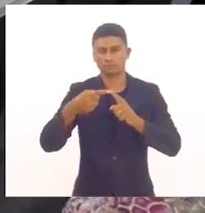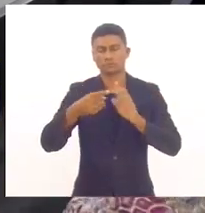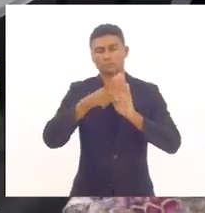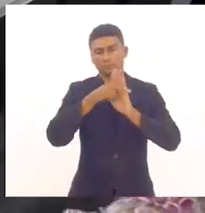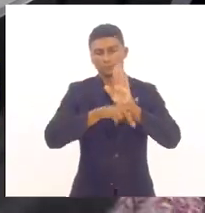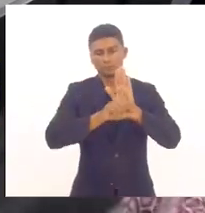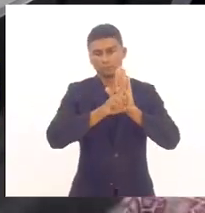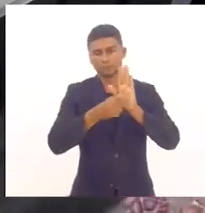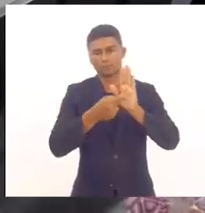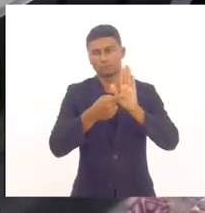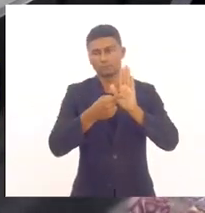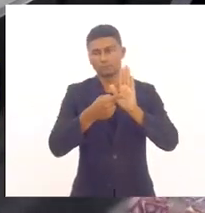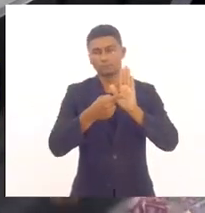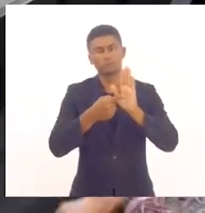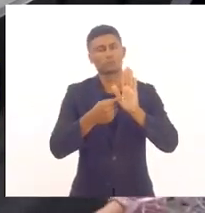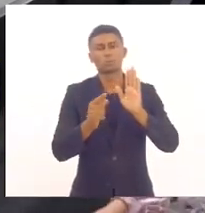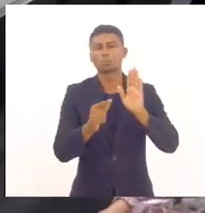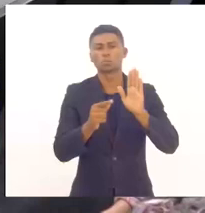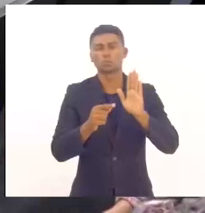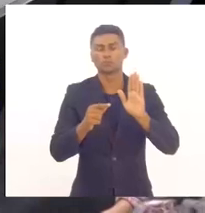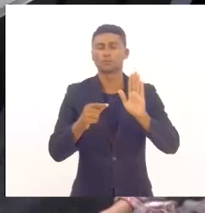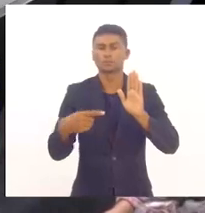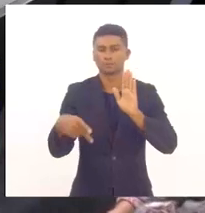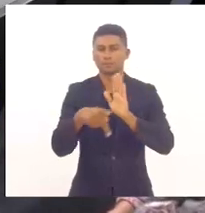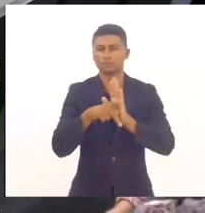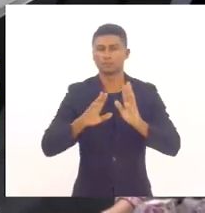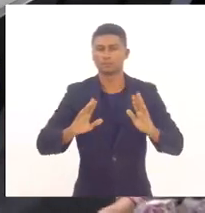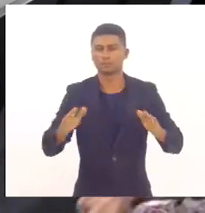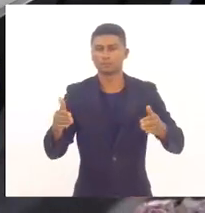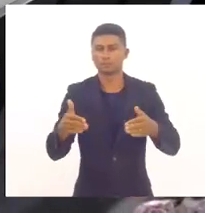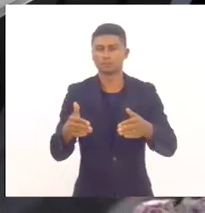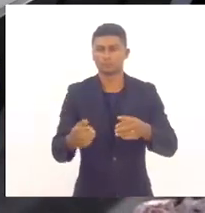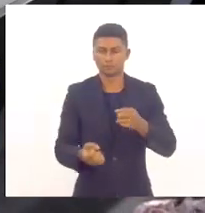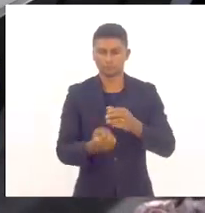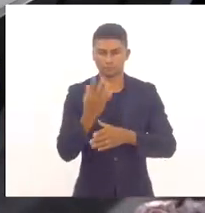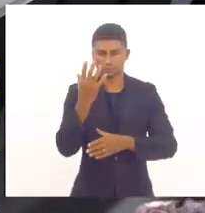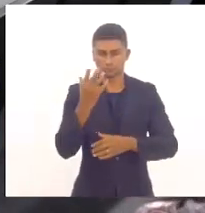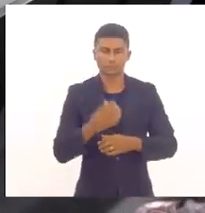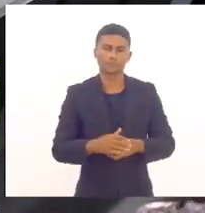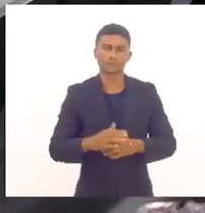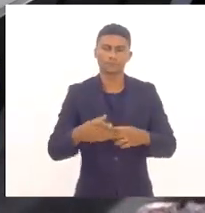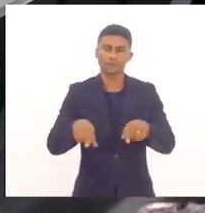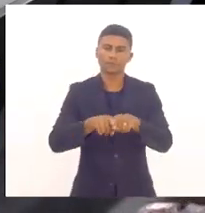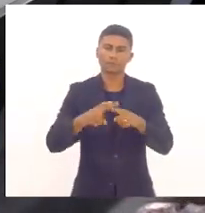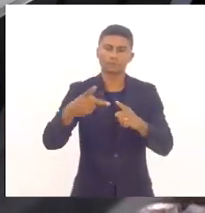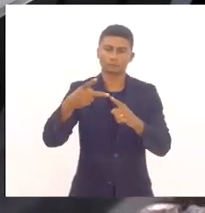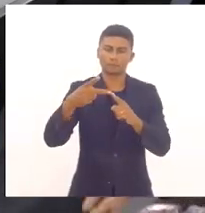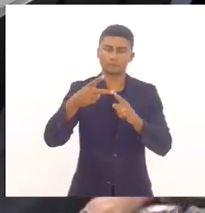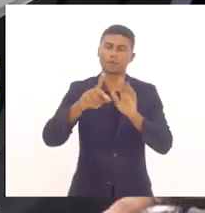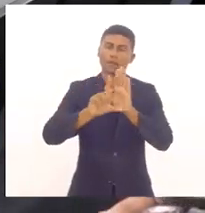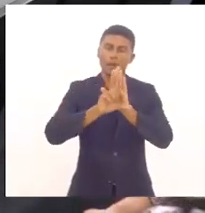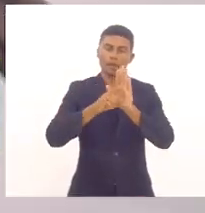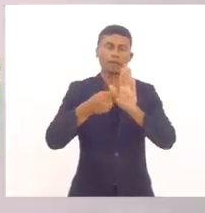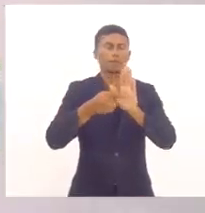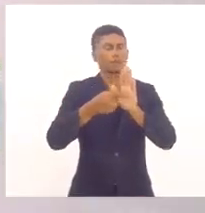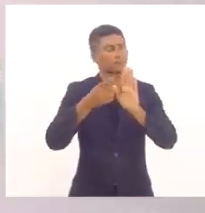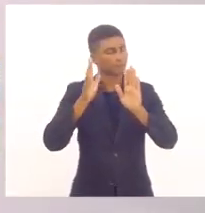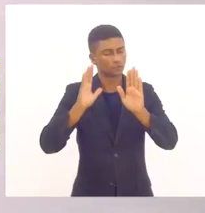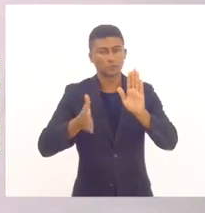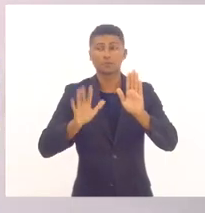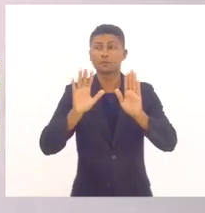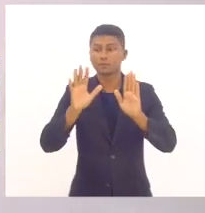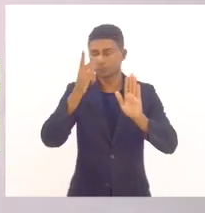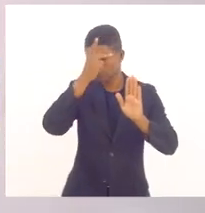lei que foi originado do Fórum, né? E uma lei que está em vigor, que, pelo visto,